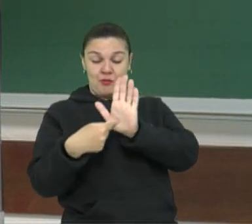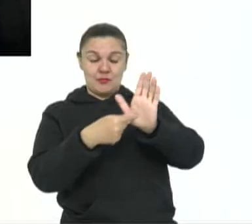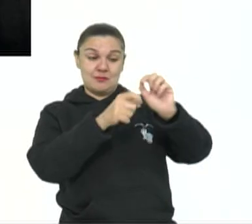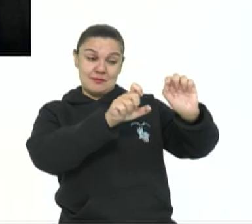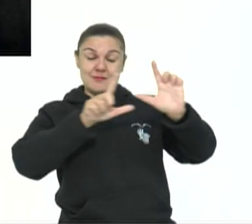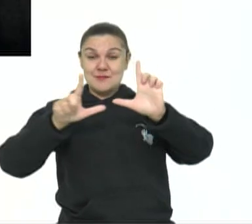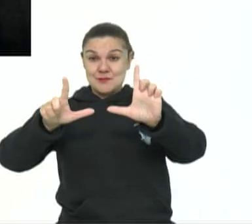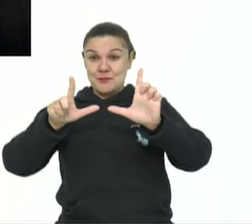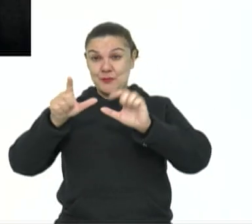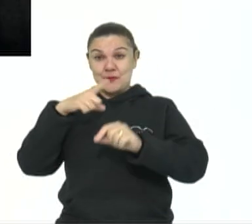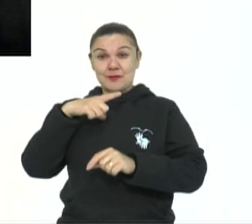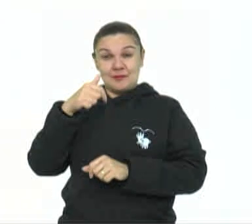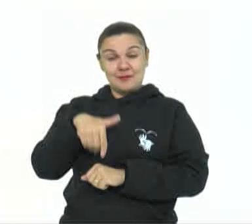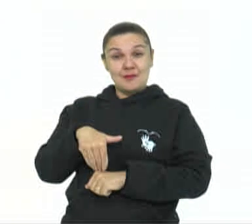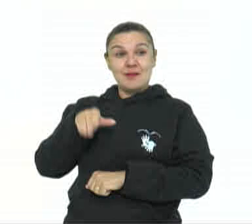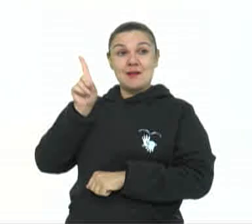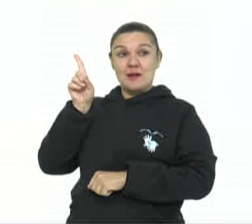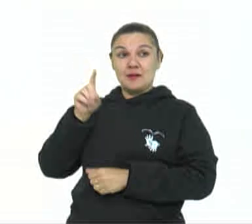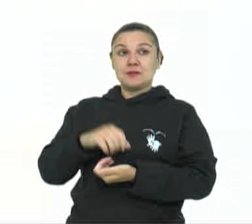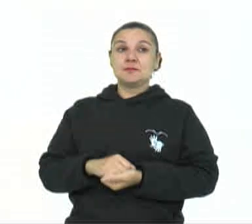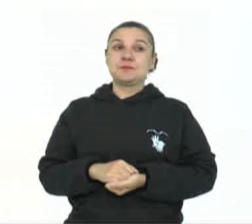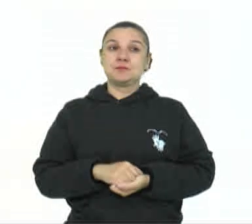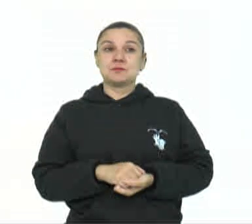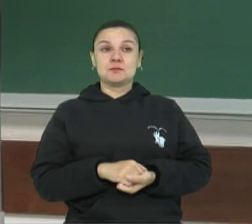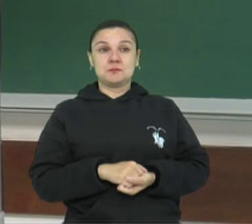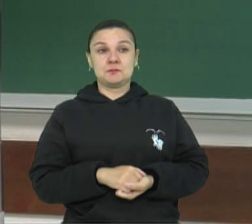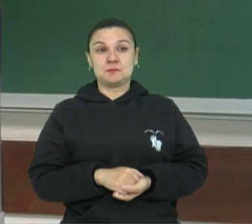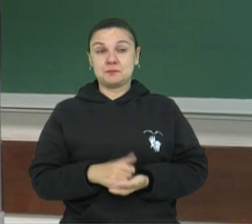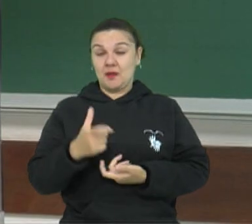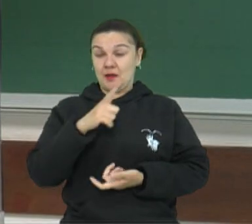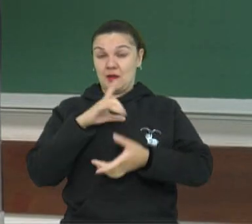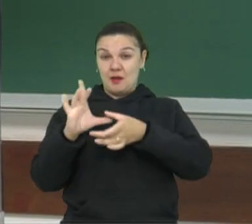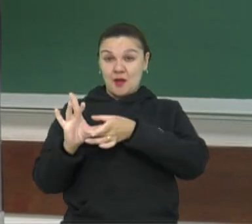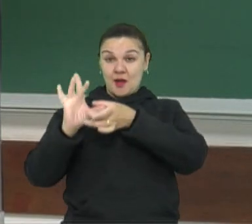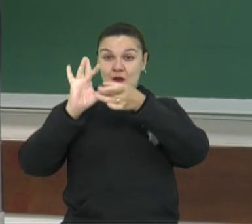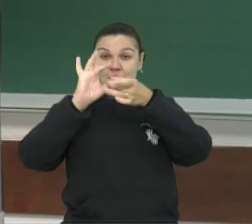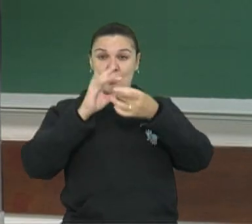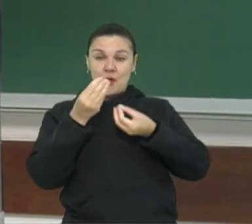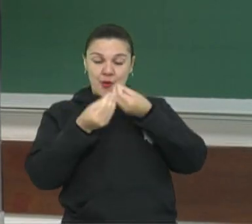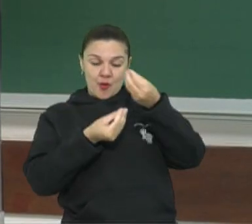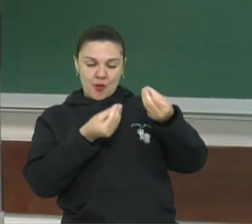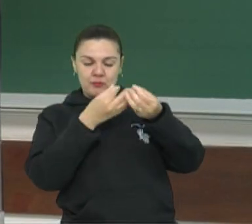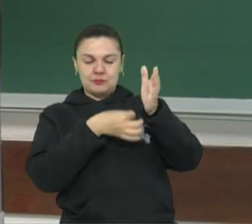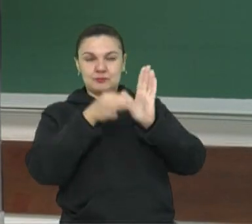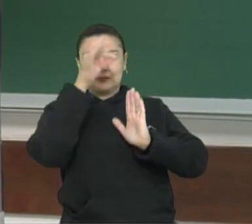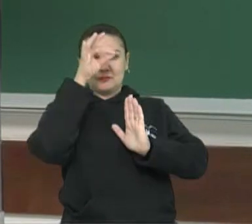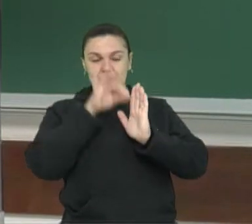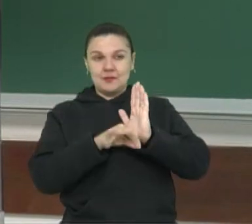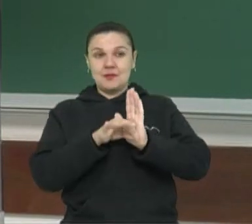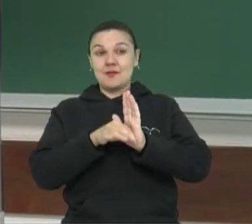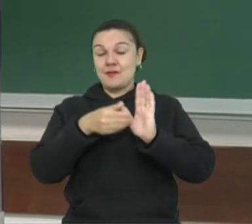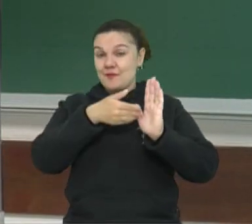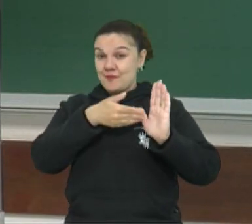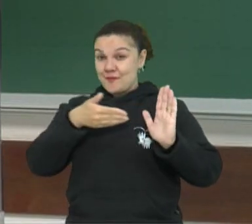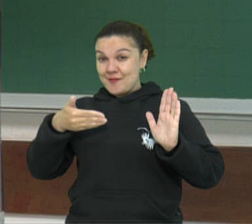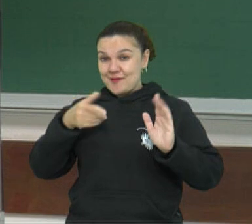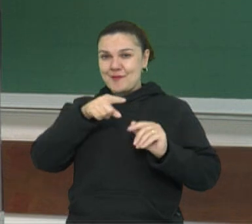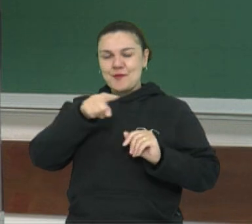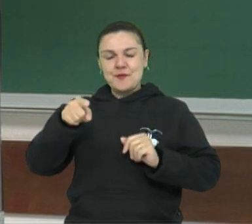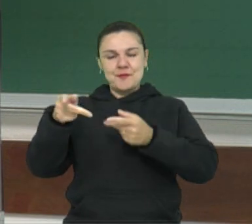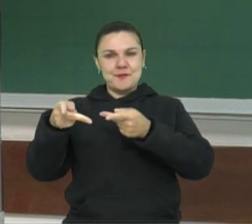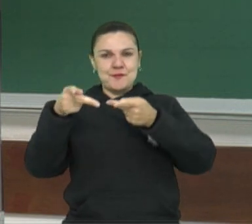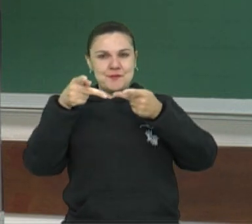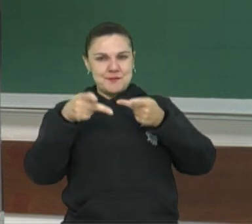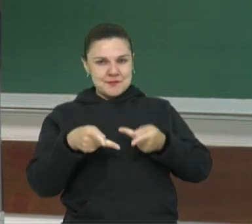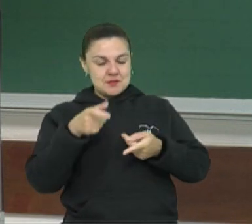Nós temos essa aqui também, temos ali o contexto de produção e assim você vai fazendo o